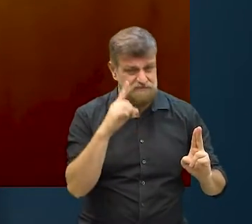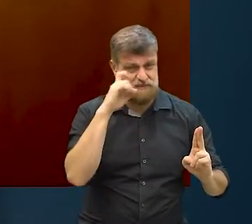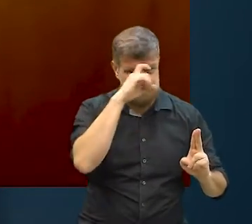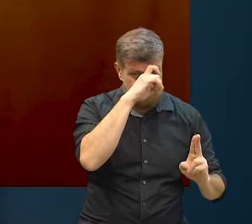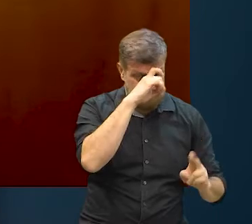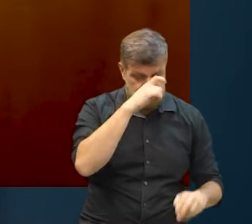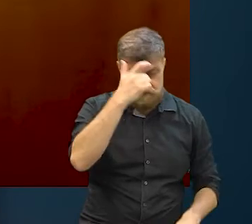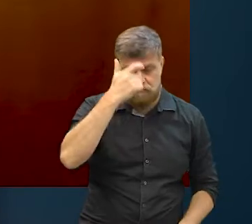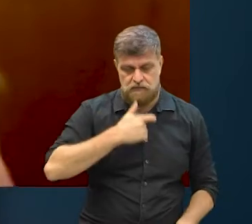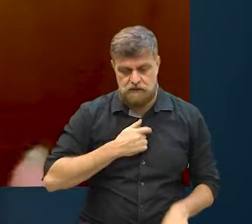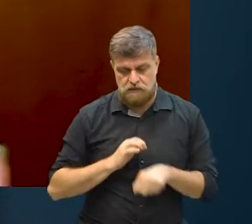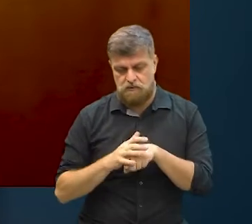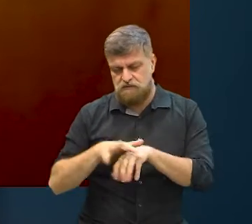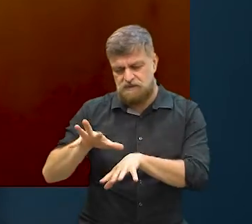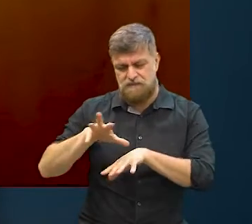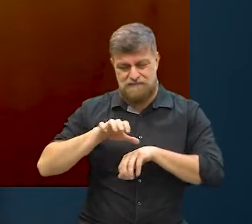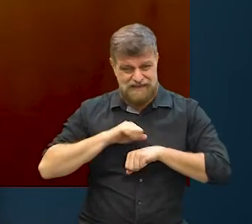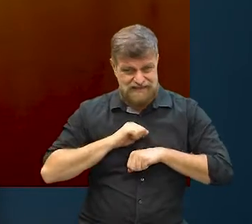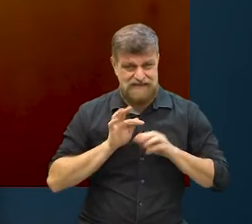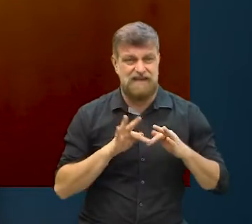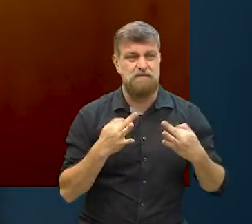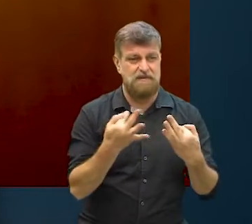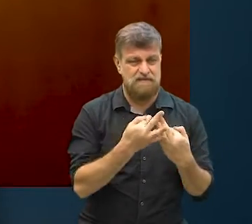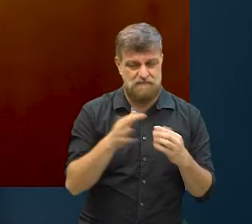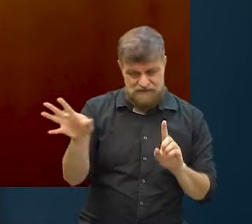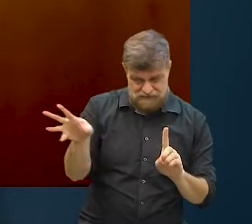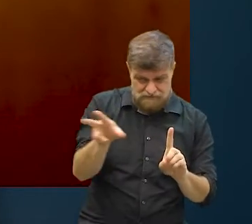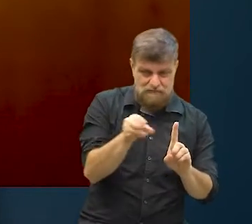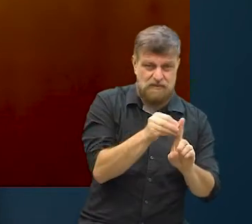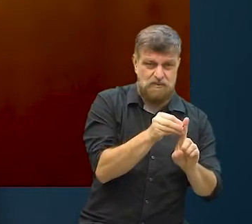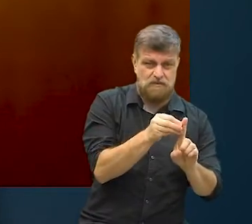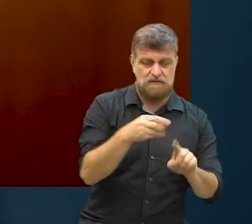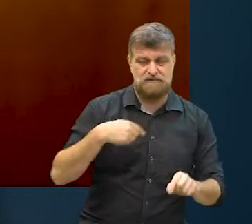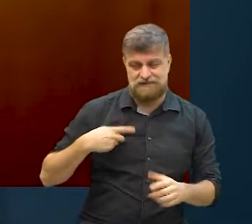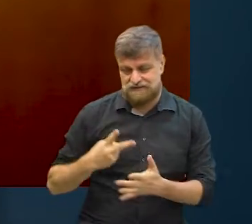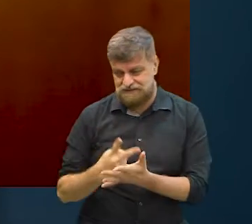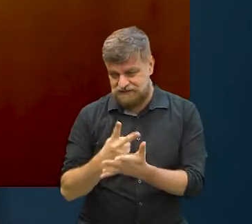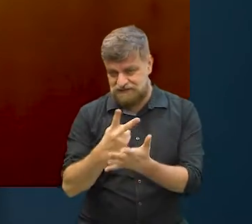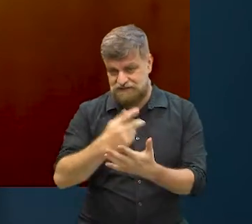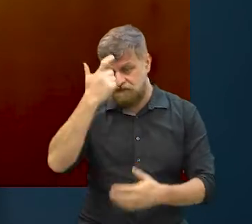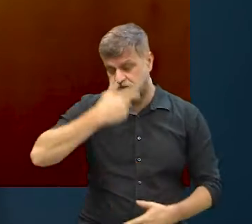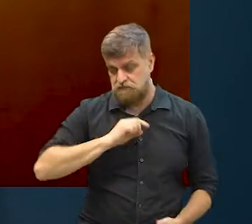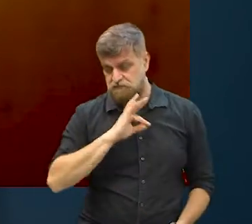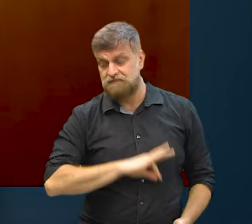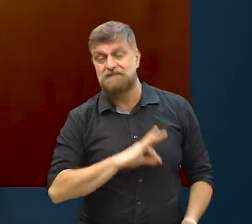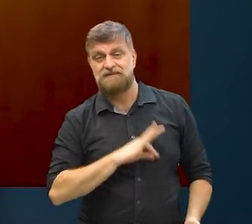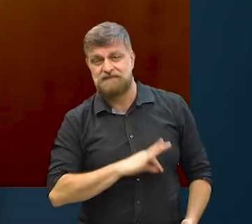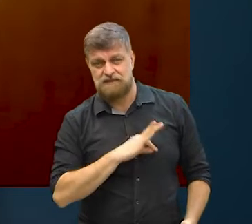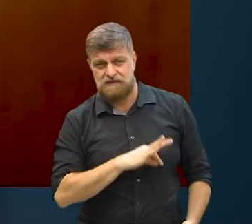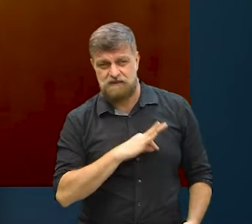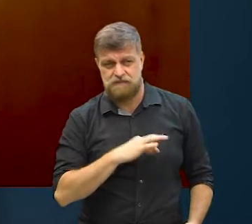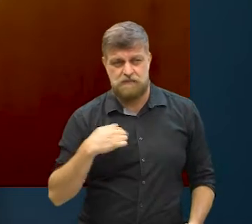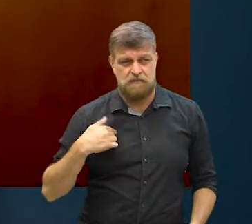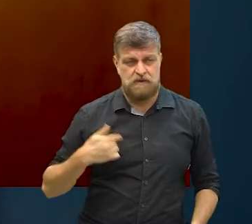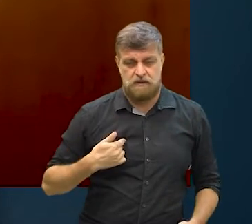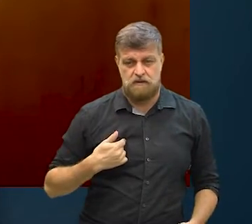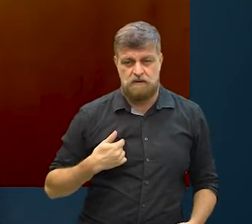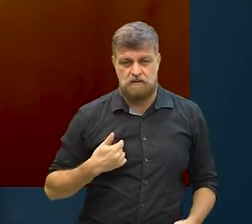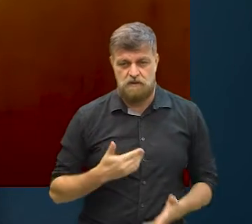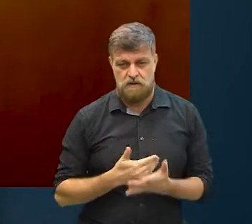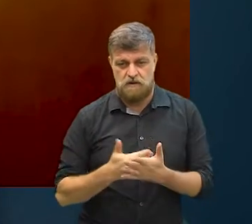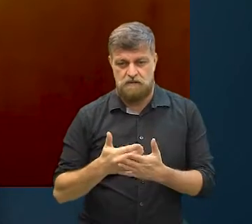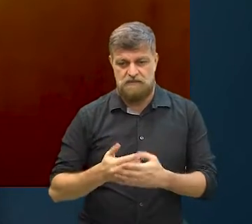Eu peguei, minha família pegou, e a gente sempre contava com aquilo que eu estava trabalhando. E aí eu comecei a